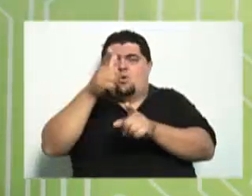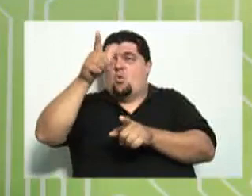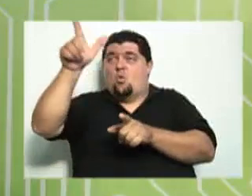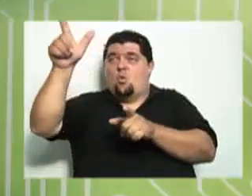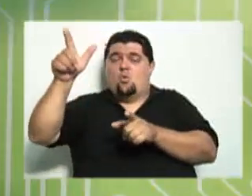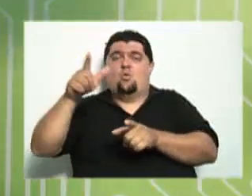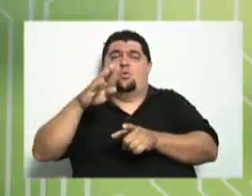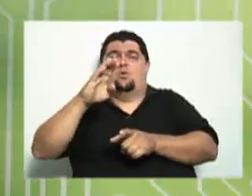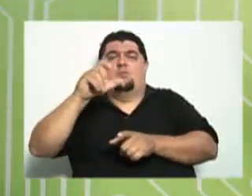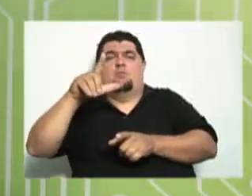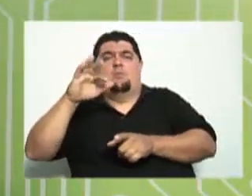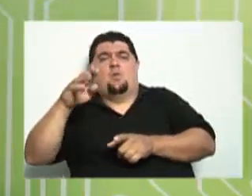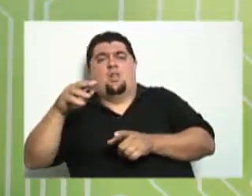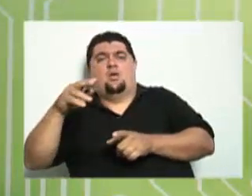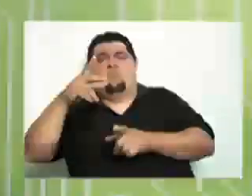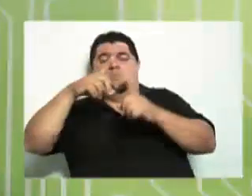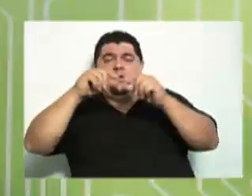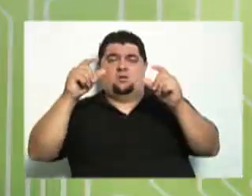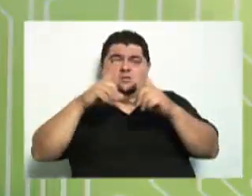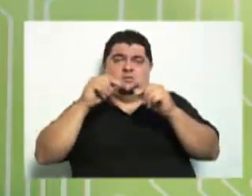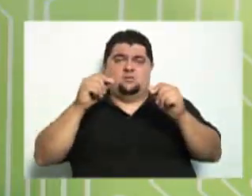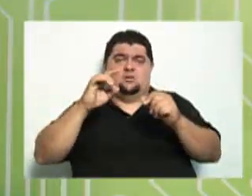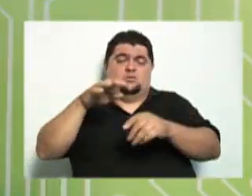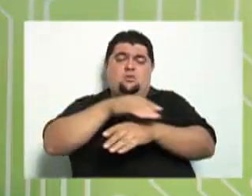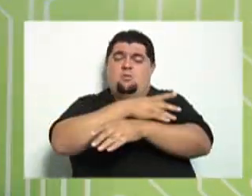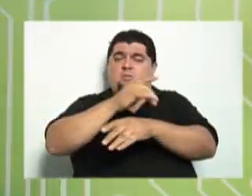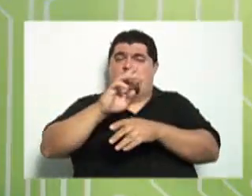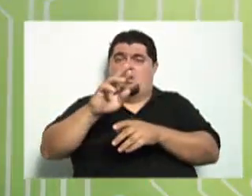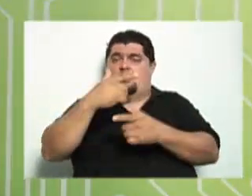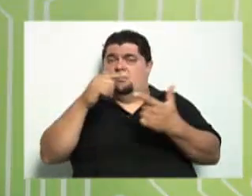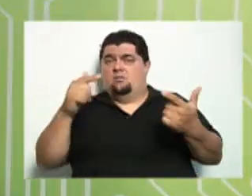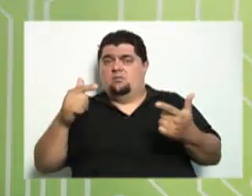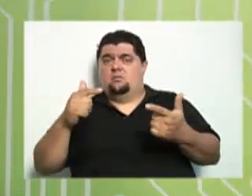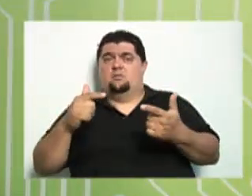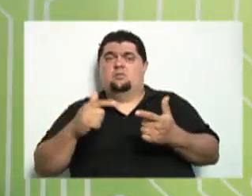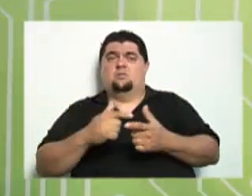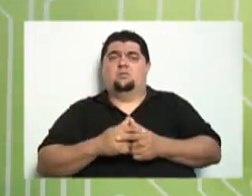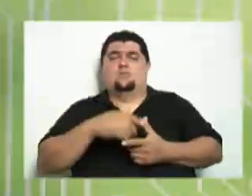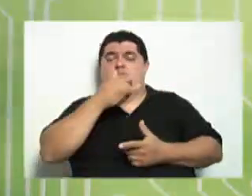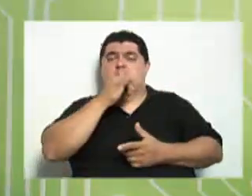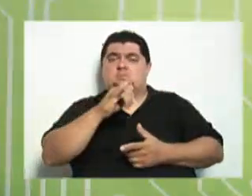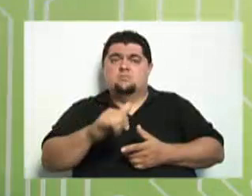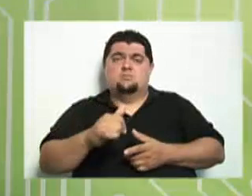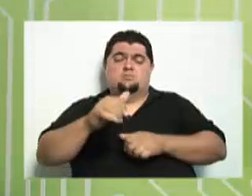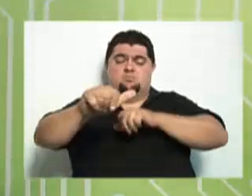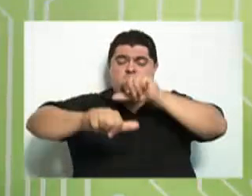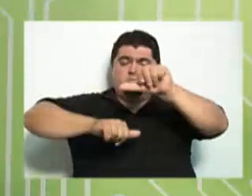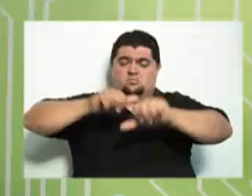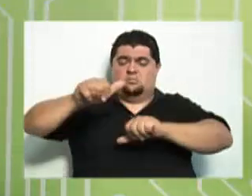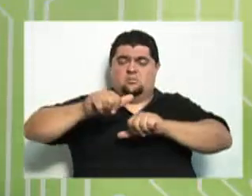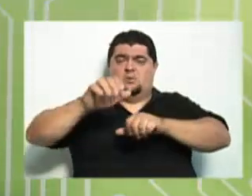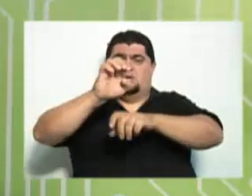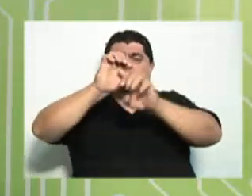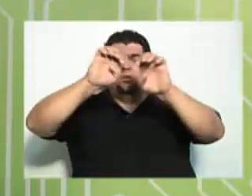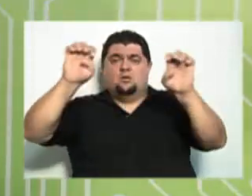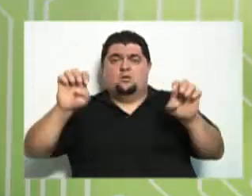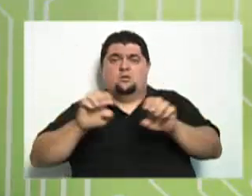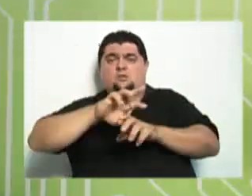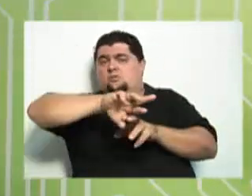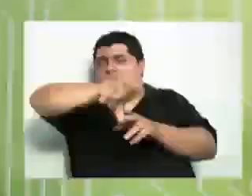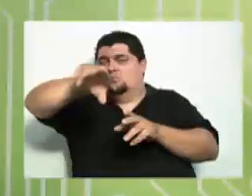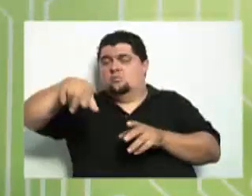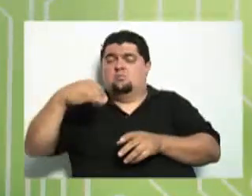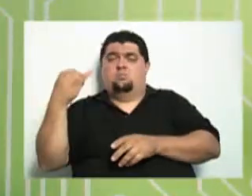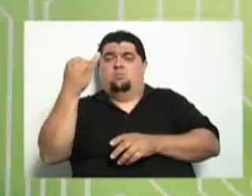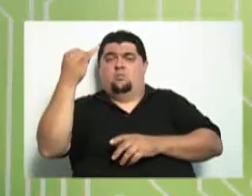também, a Belém-Brasília, mas não só construções de BR, mas também mudando a matriz energética do Brasil, trazendo várias estruturas que são essenciais